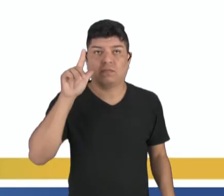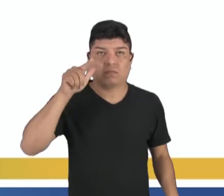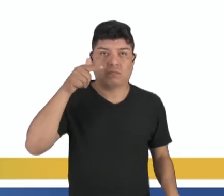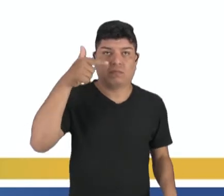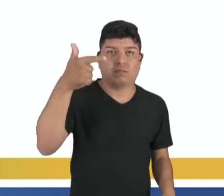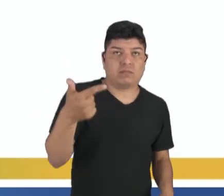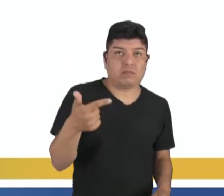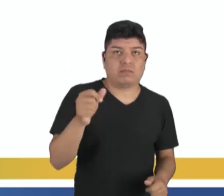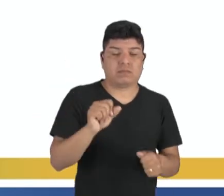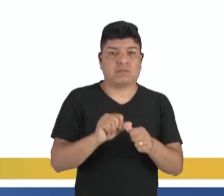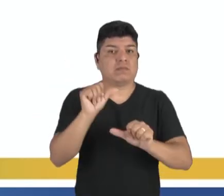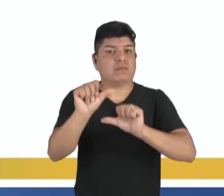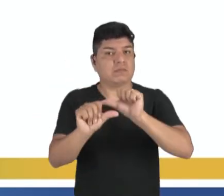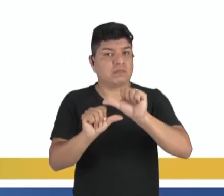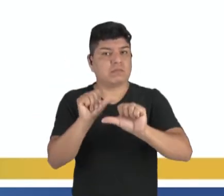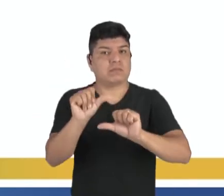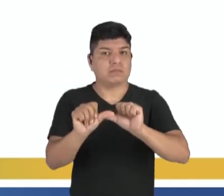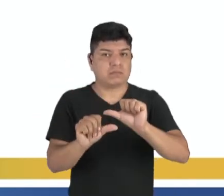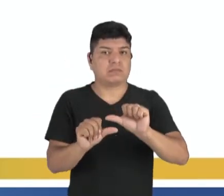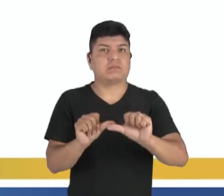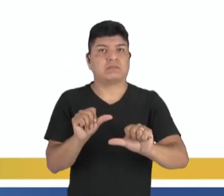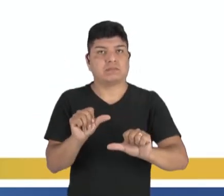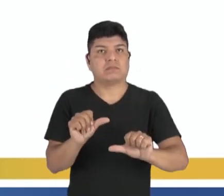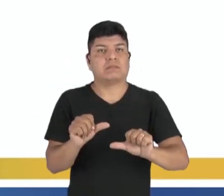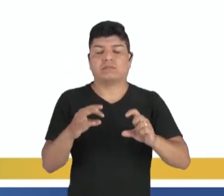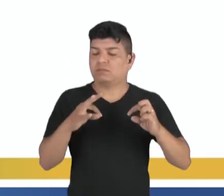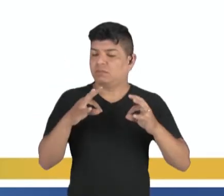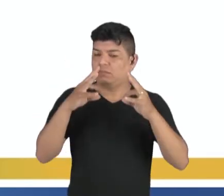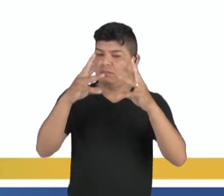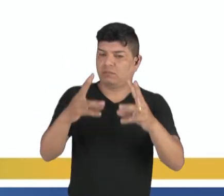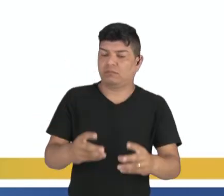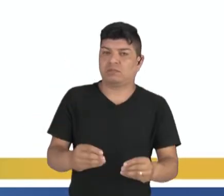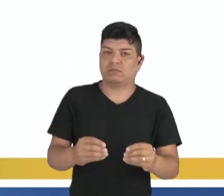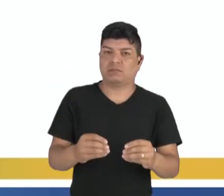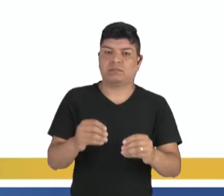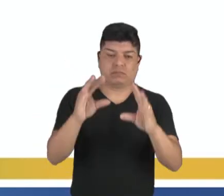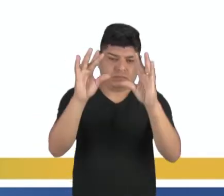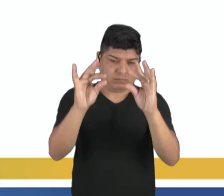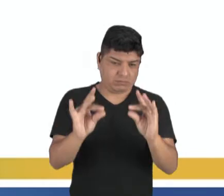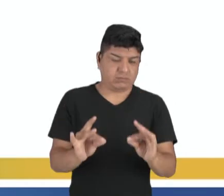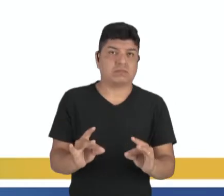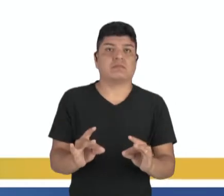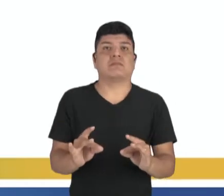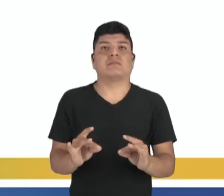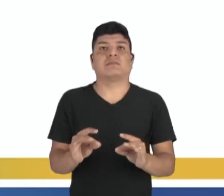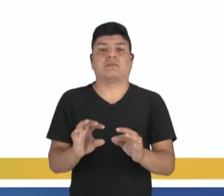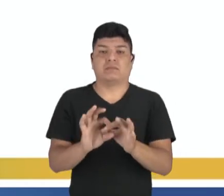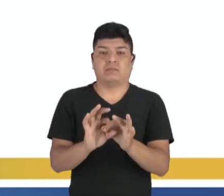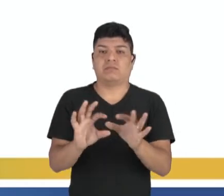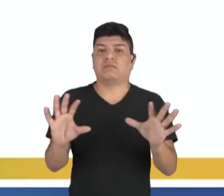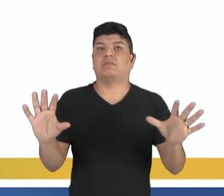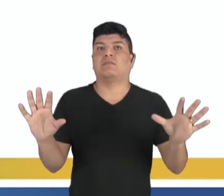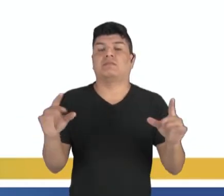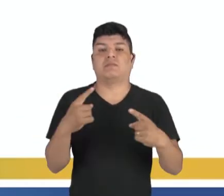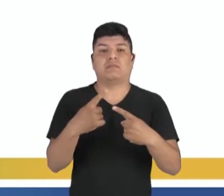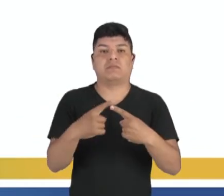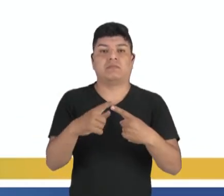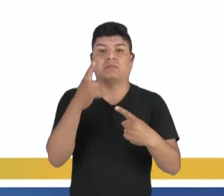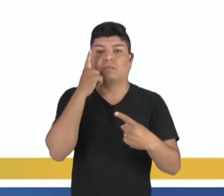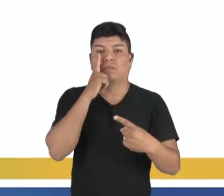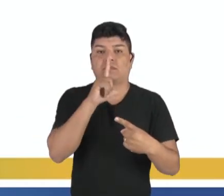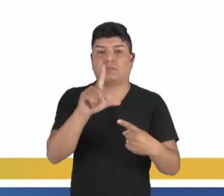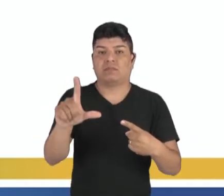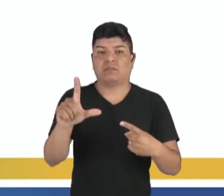quando ele faz essa alteração, depois de fazer todas as etapas, ele vai ser, então, liberado, porque ele